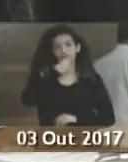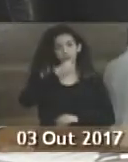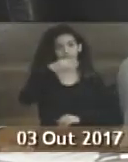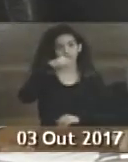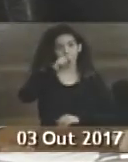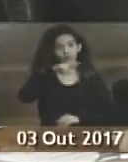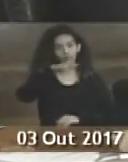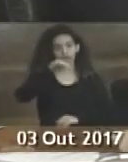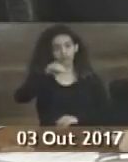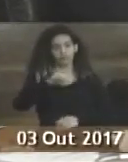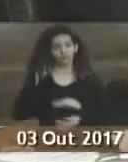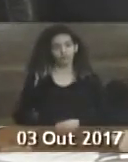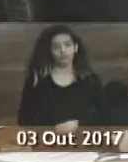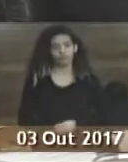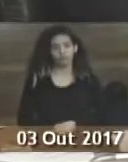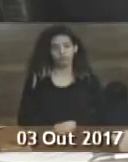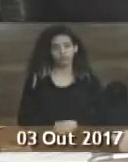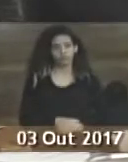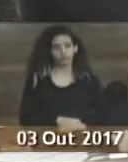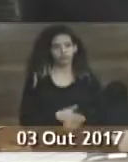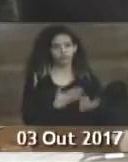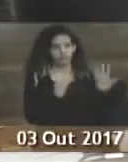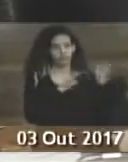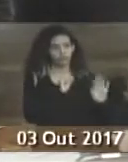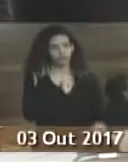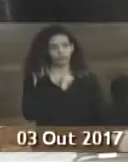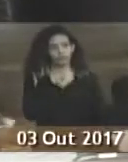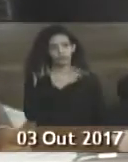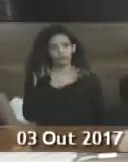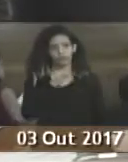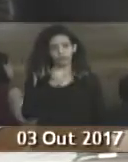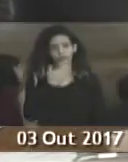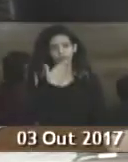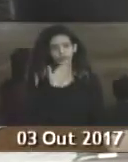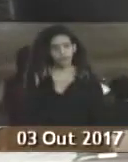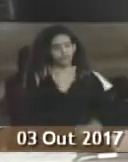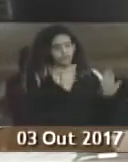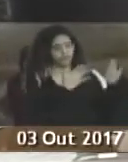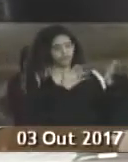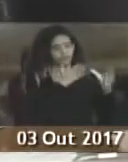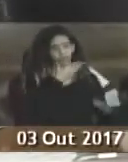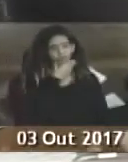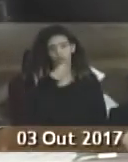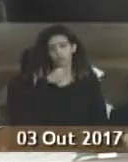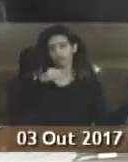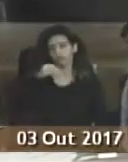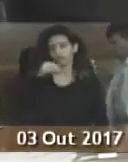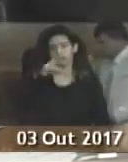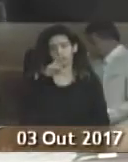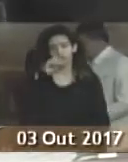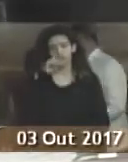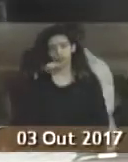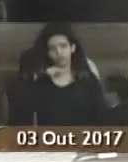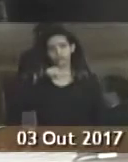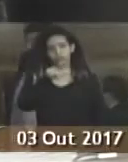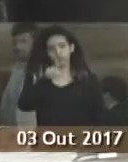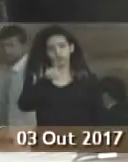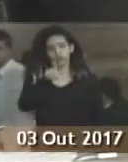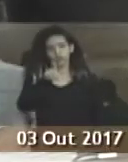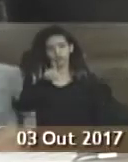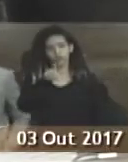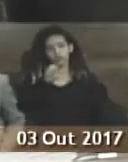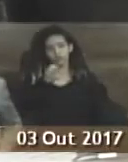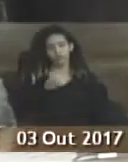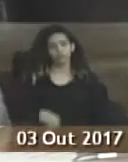Luiz dos Anjos. Moção número 48/17, solicitando a mesa seja votada a moção de aplauso do senhor Ronald Soares Ribeiro, diretor da